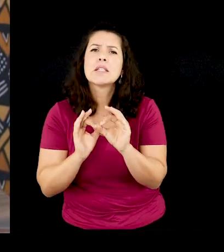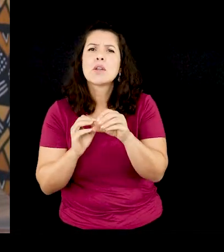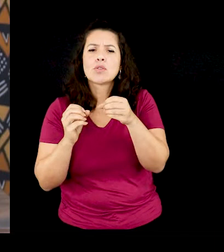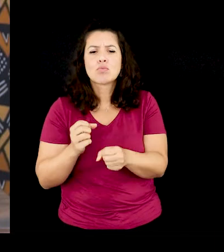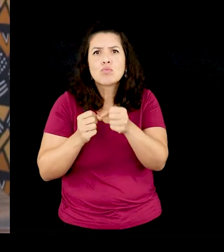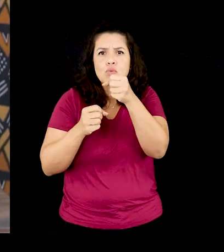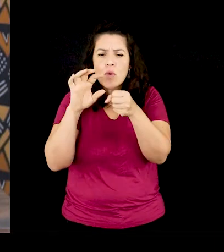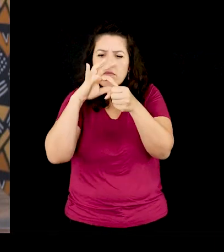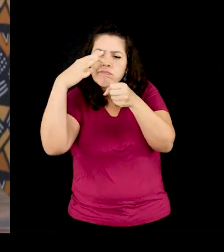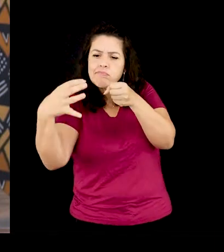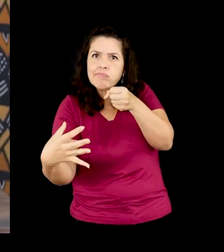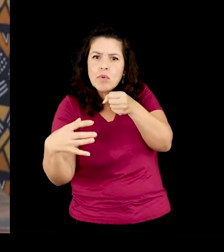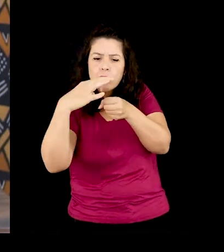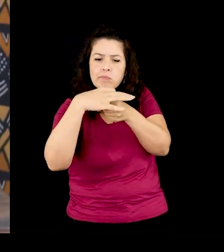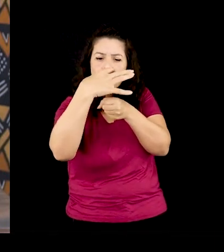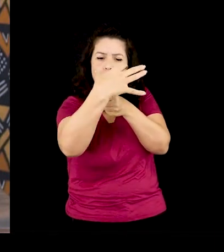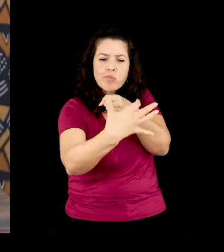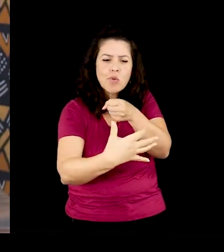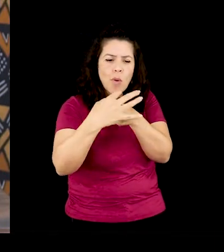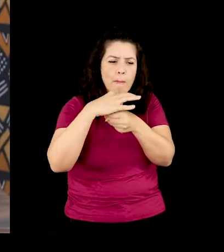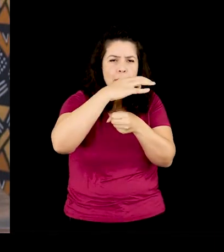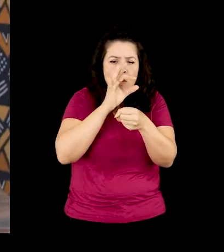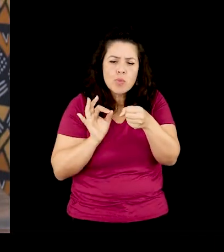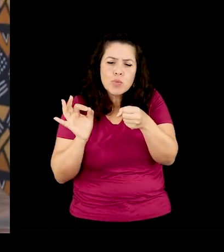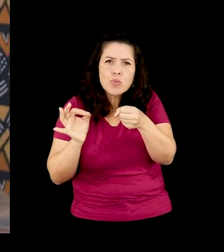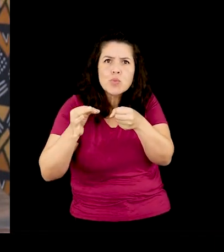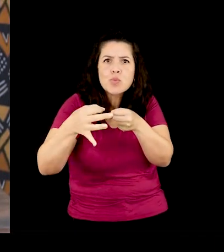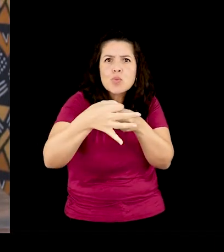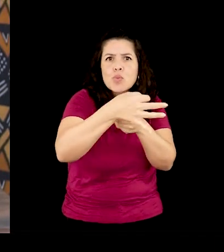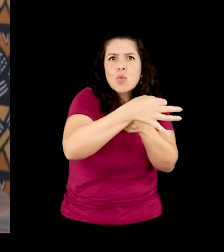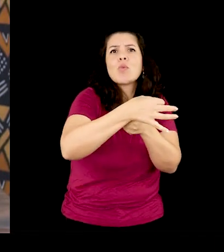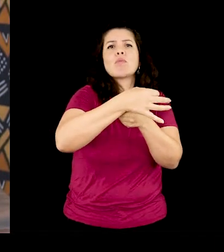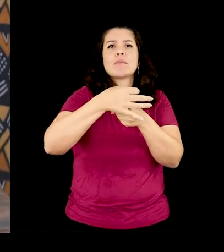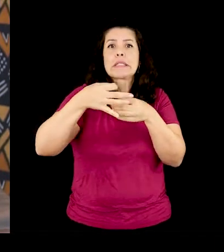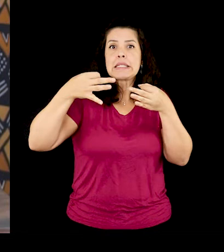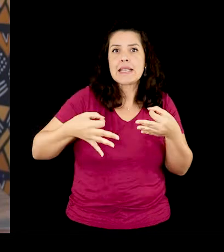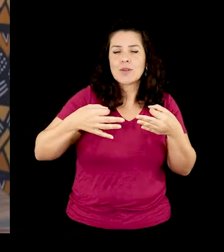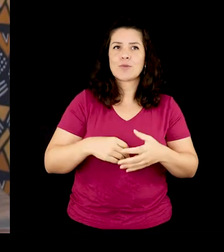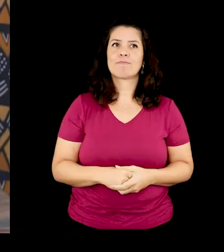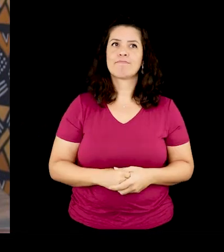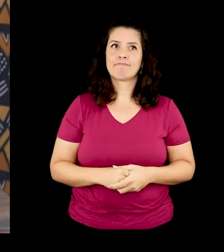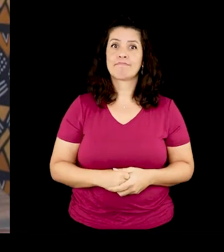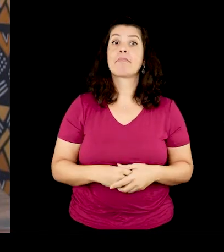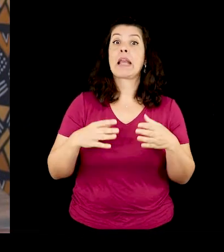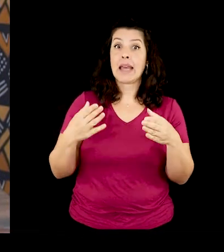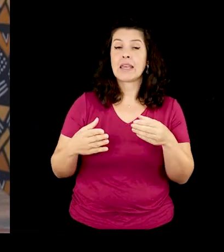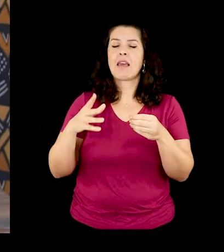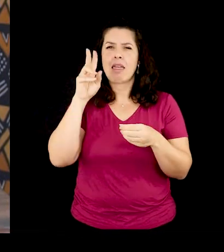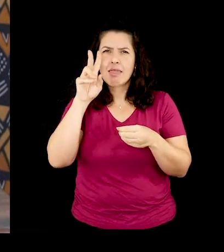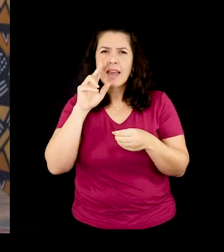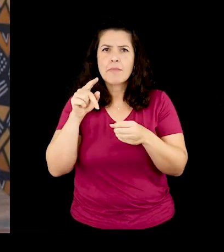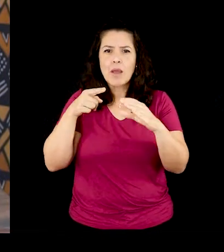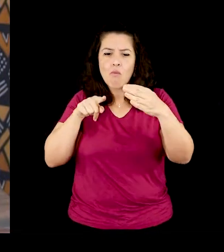as dobraduras para que o tecido fique bem ajeitadinho em cada triângulo. Esse aqui são os buraquinhos que